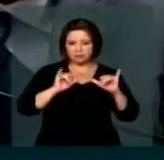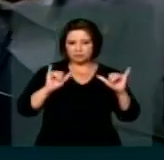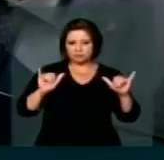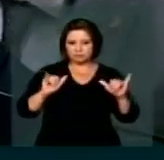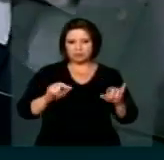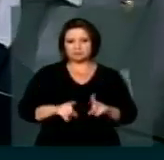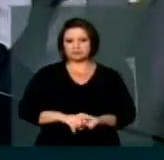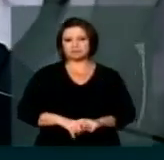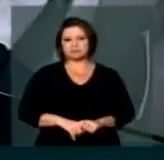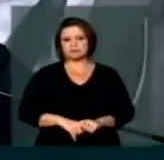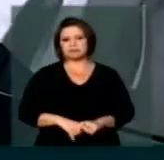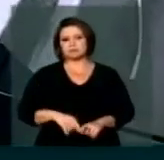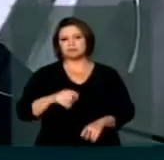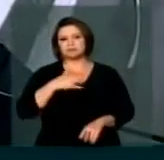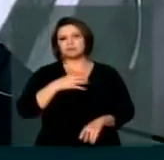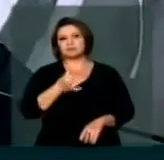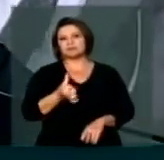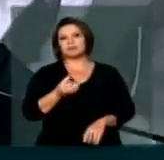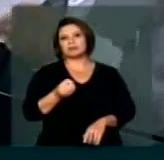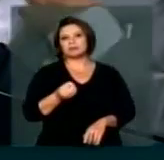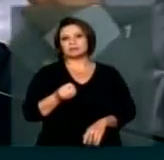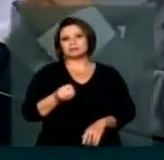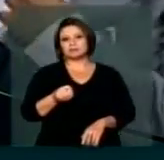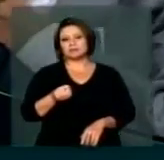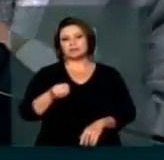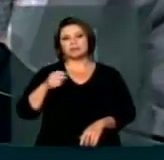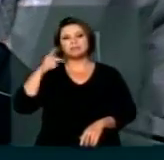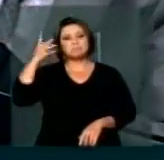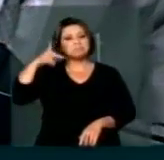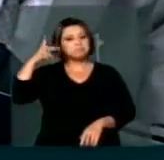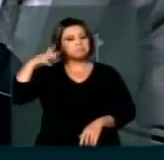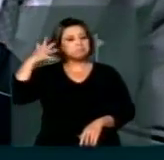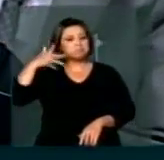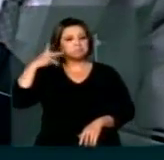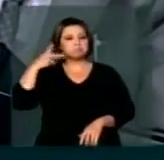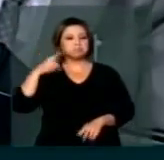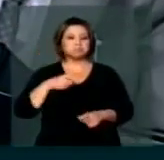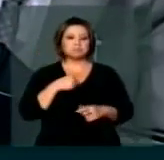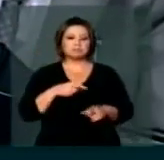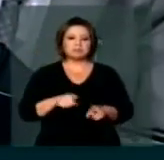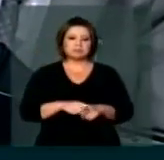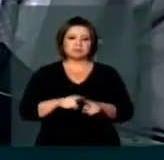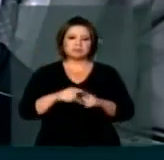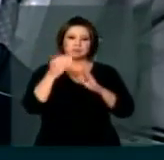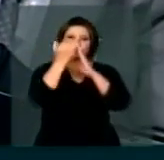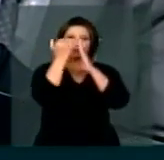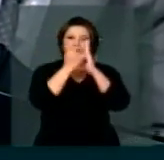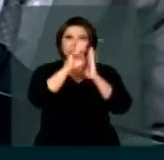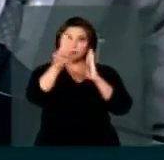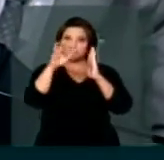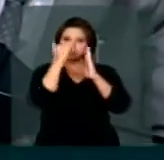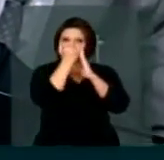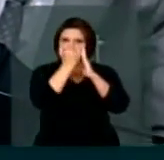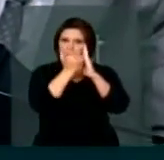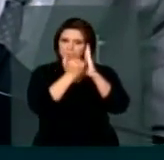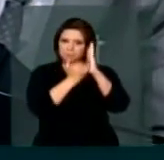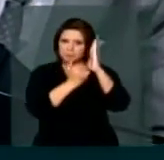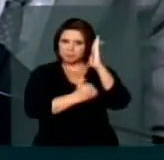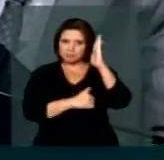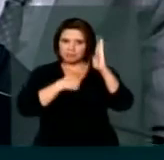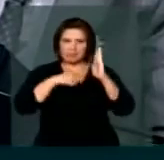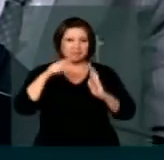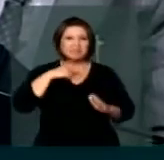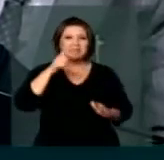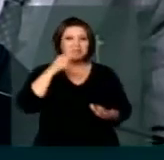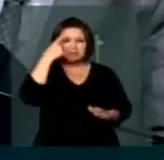é que tem 60 políticos, possivelmente, alguns podem estar injustamente numa lista, mas essa informação